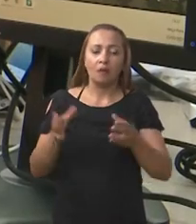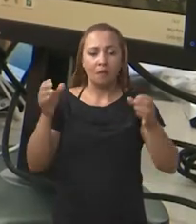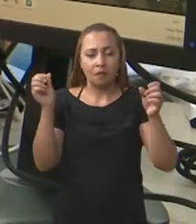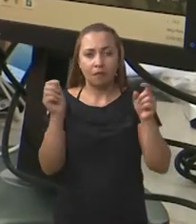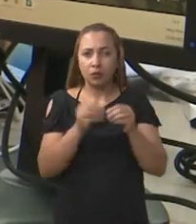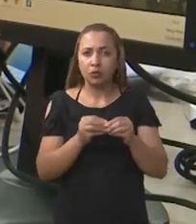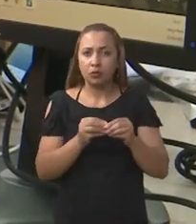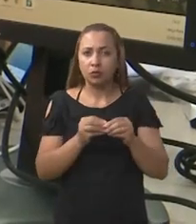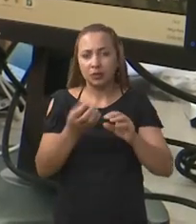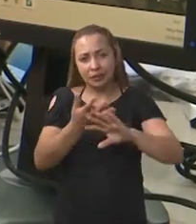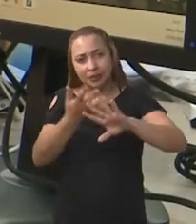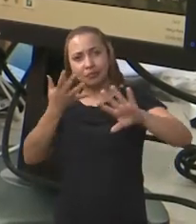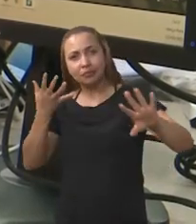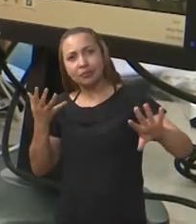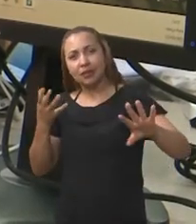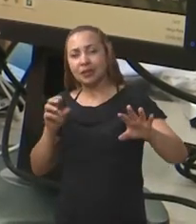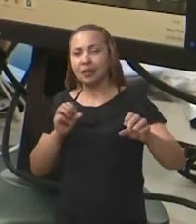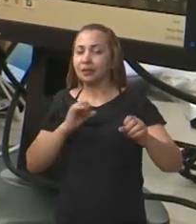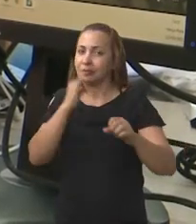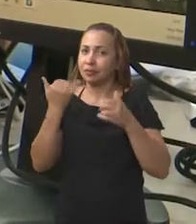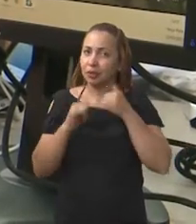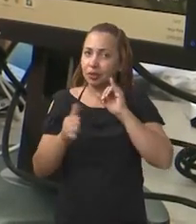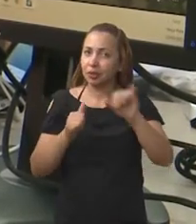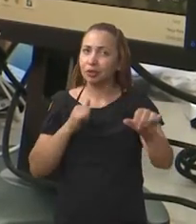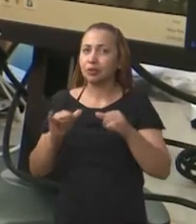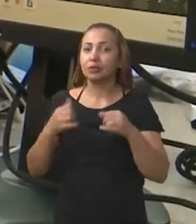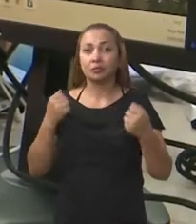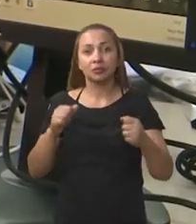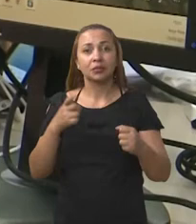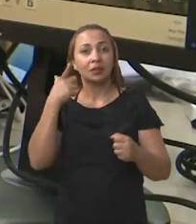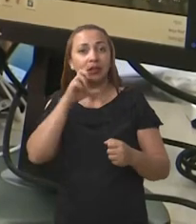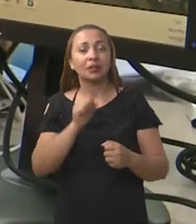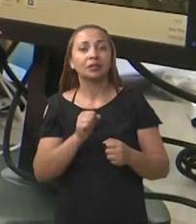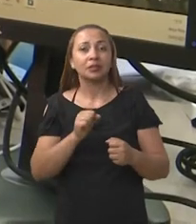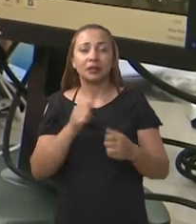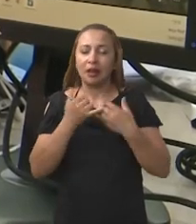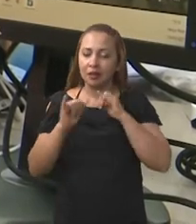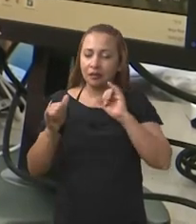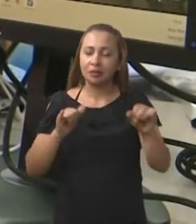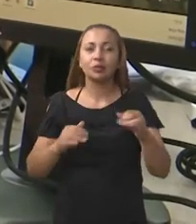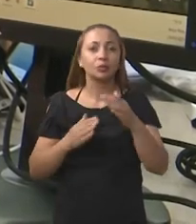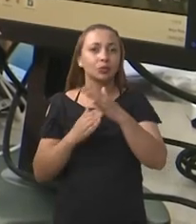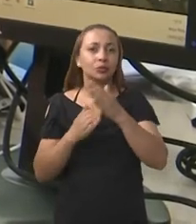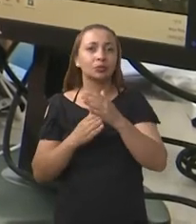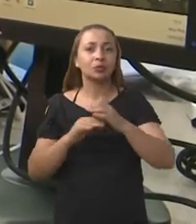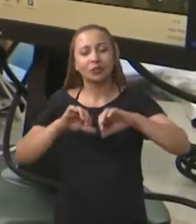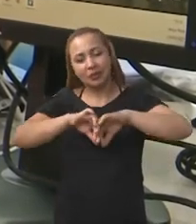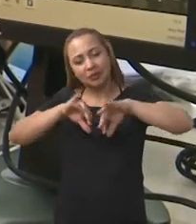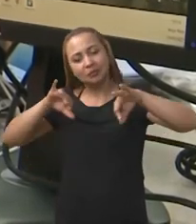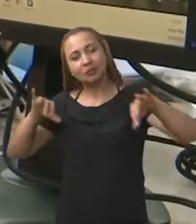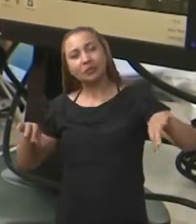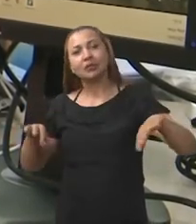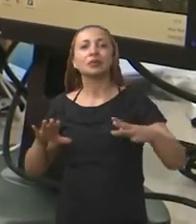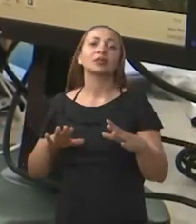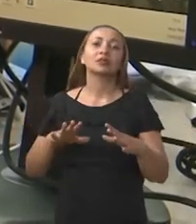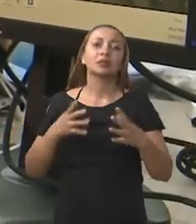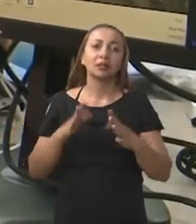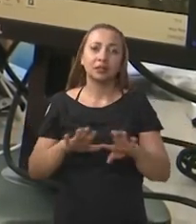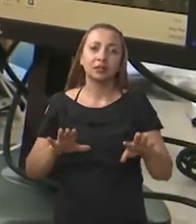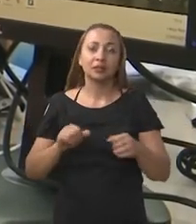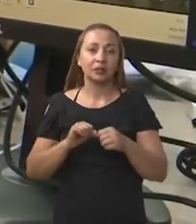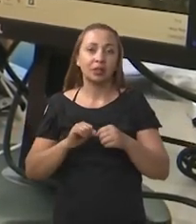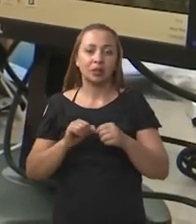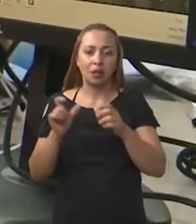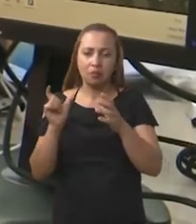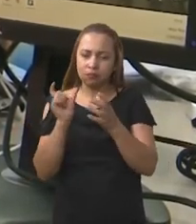ilhada ou seja desconectado da rede da Equatorial você precisa garantir energia durante o tempo que você tiver desconectado isso é feito